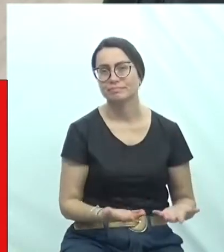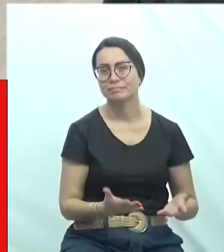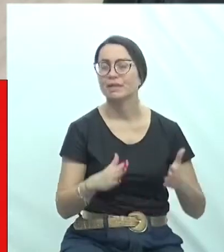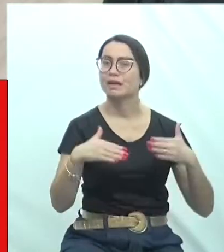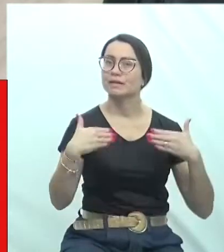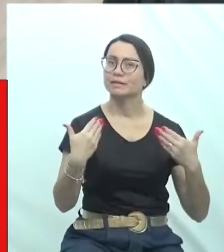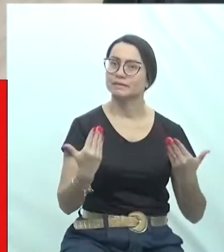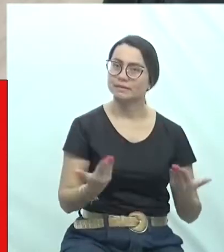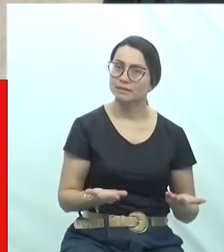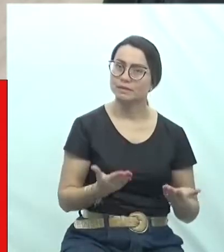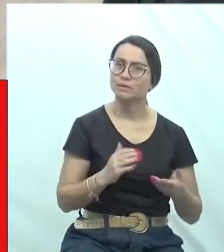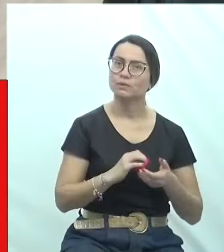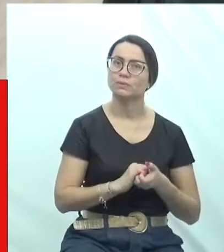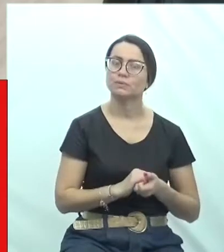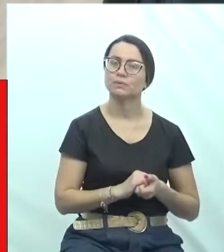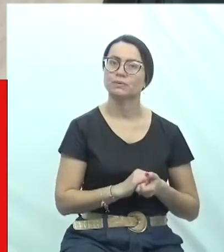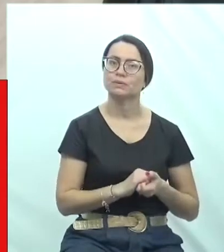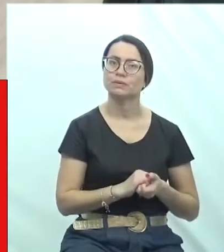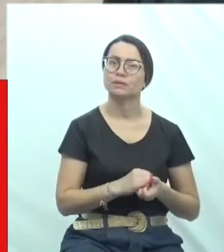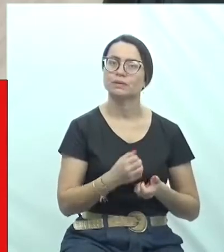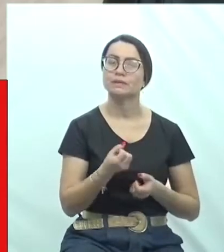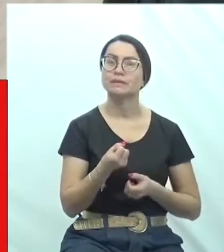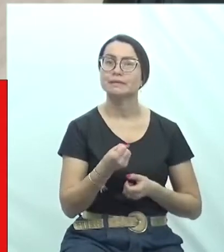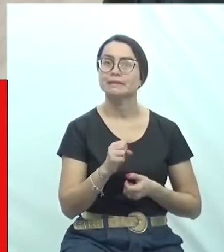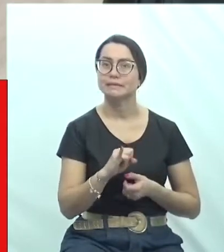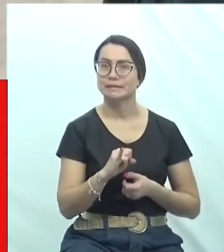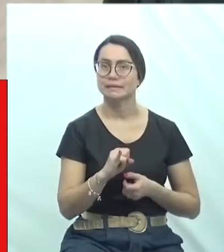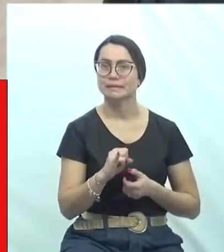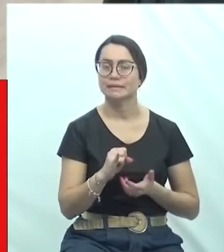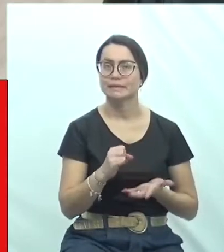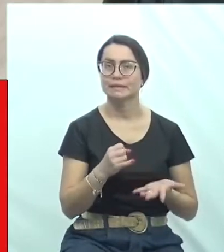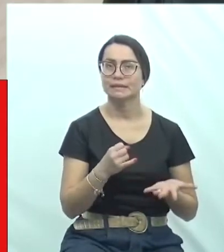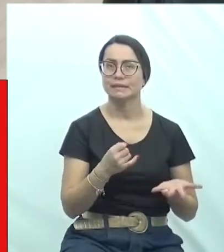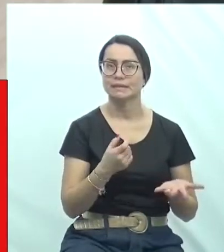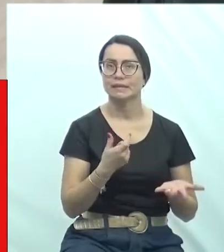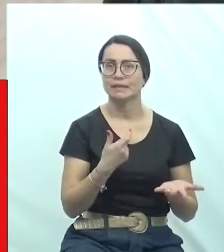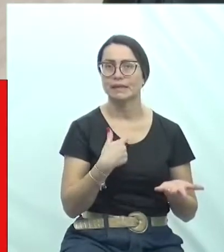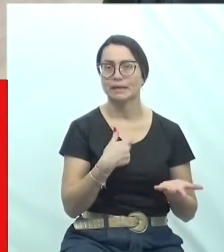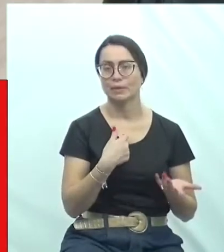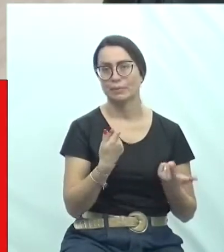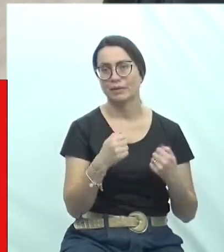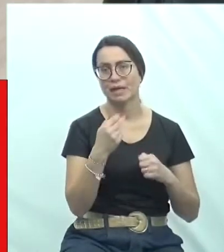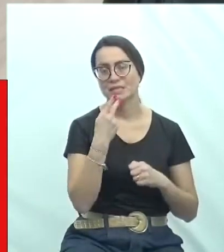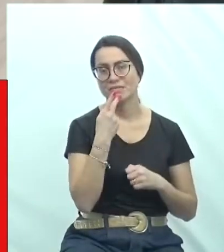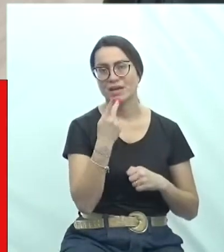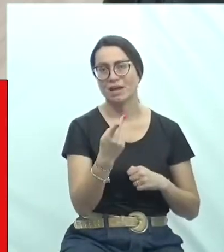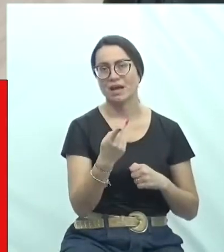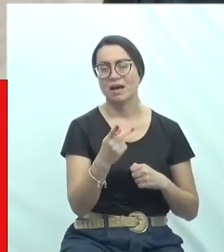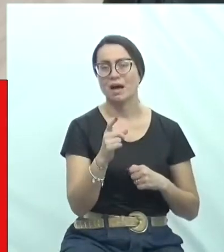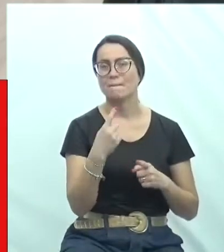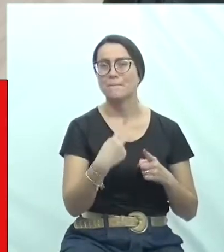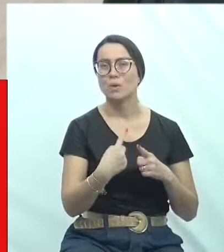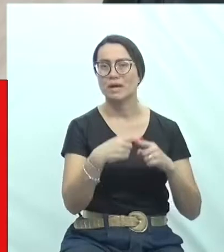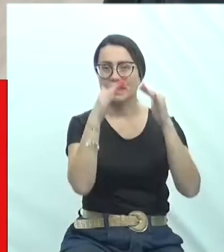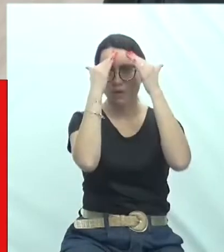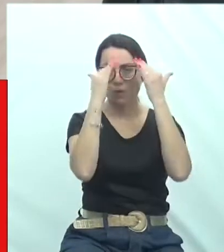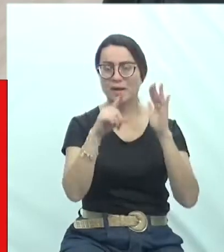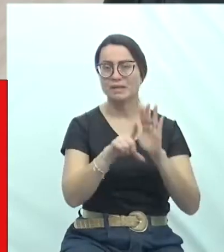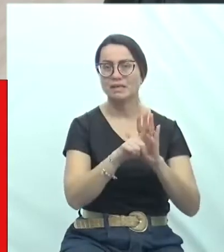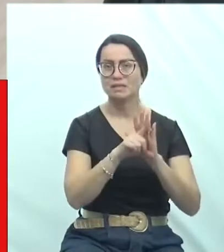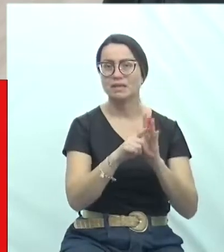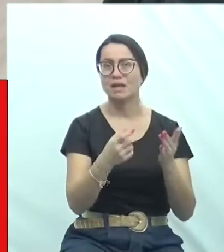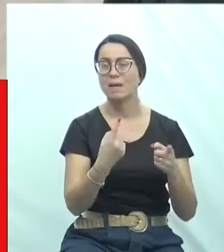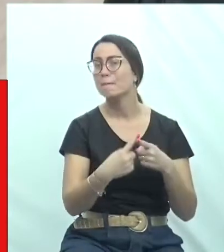Então, se eu tivesse que falar uma parte técnica muito delicada, seria essa, da contaminação da rede. Nós,